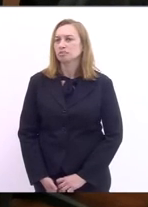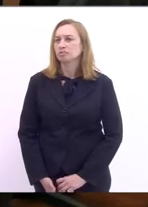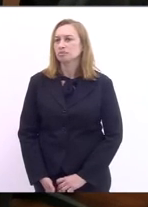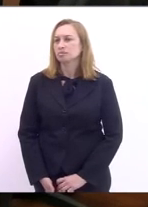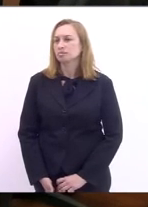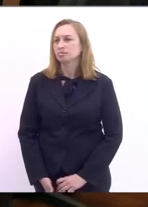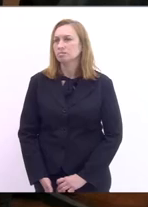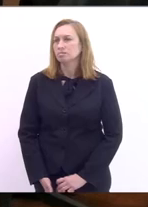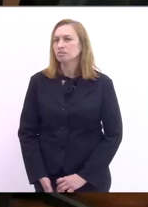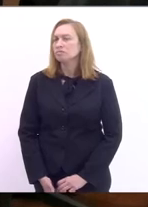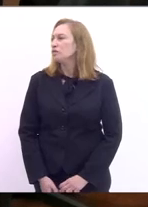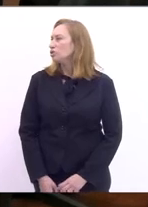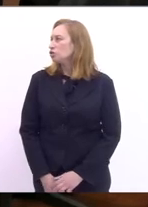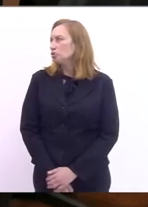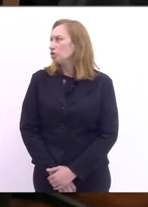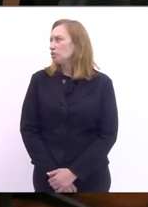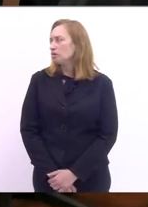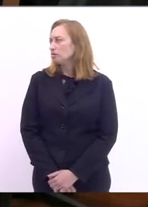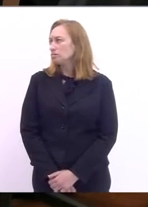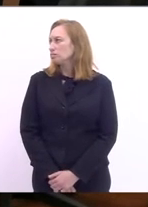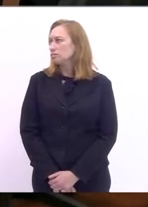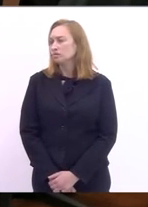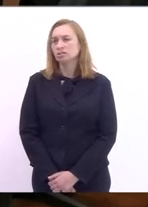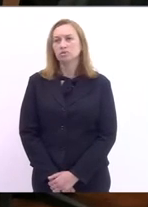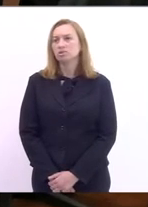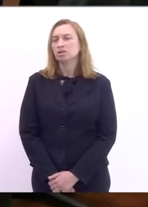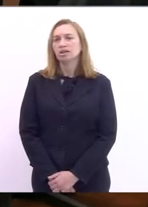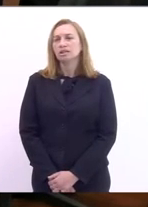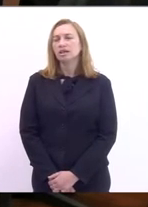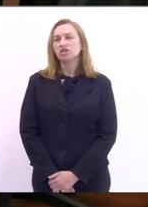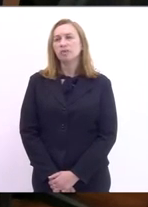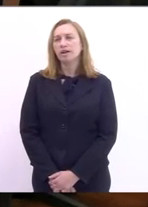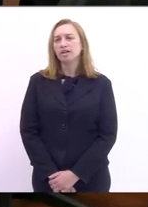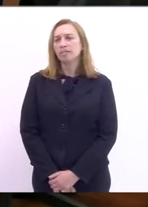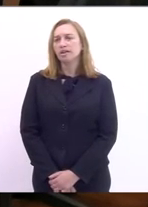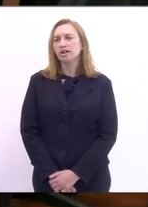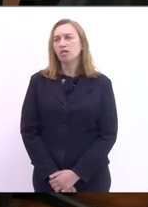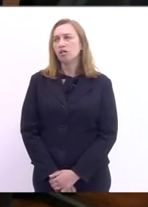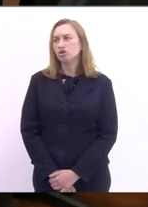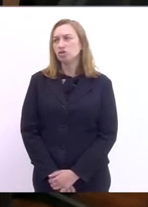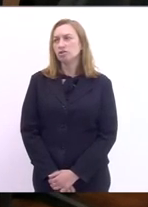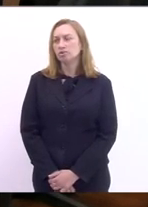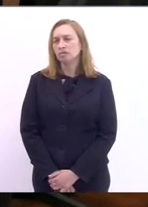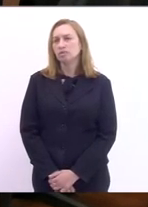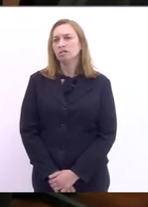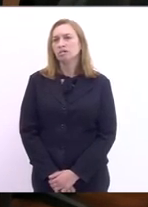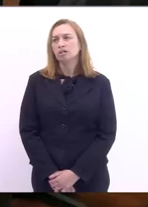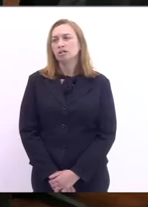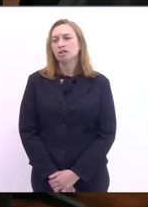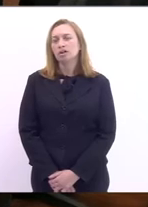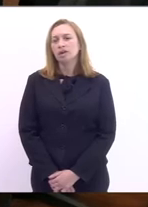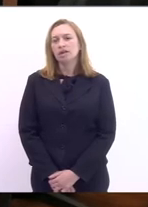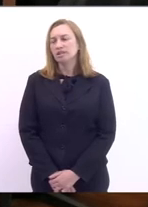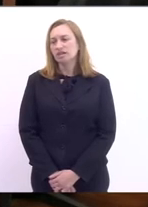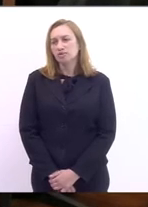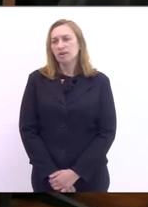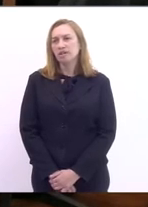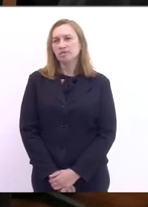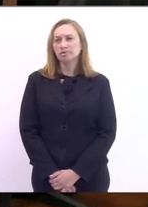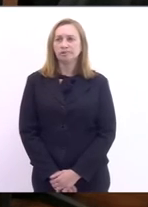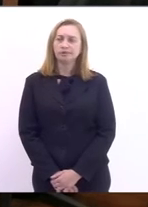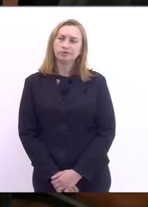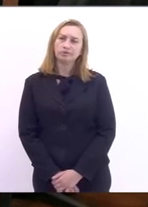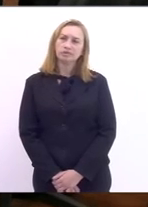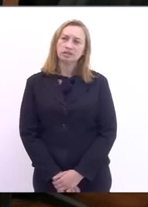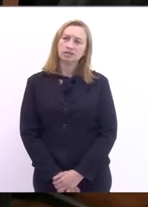A resposta é meio safada dos caras, entendeu? Pô, dizer que vai trocar os documentos, que vai fazer a limpeza, que vai cuidar